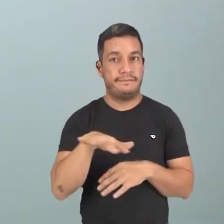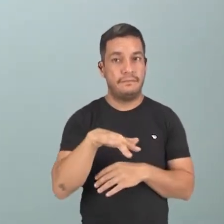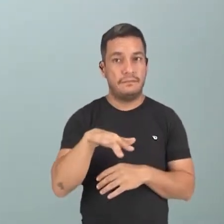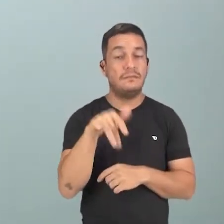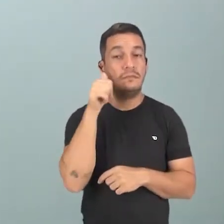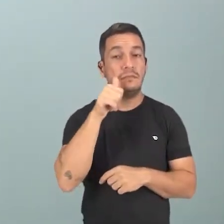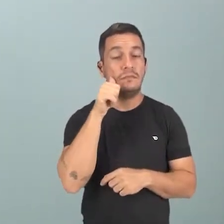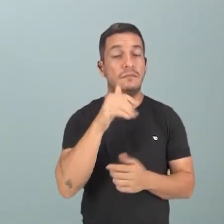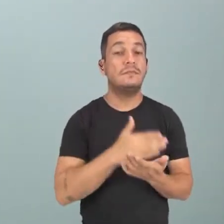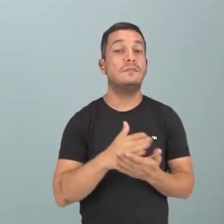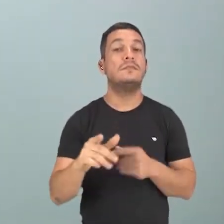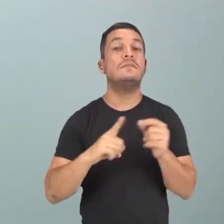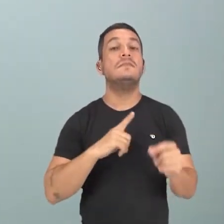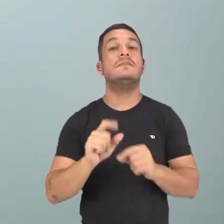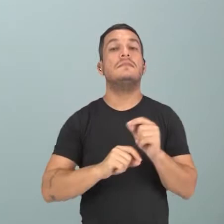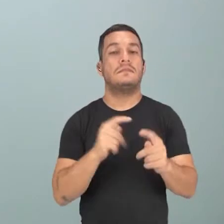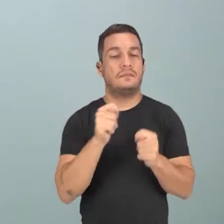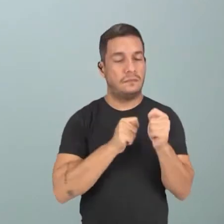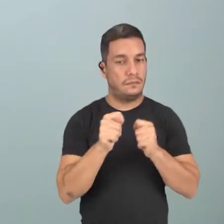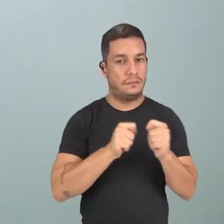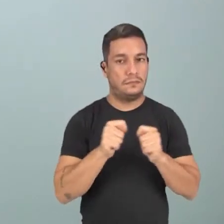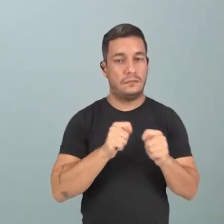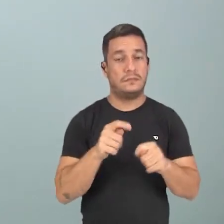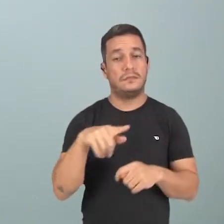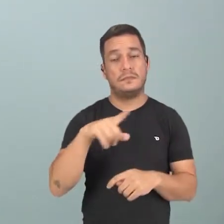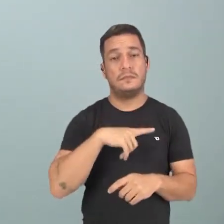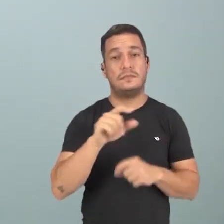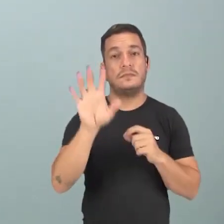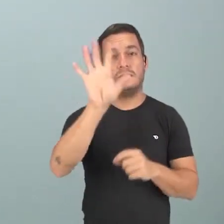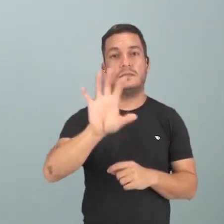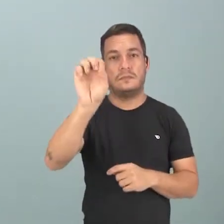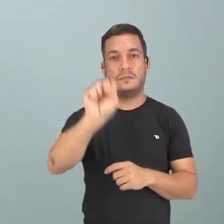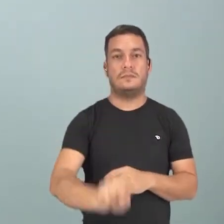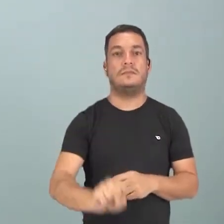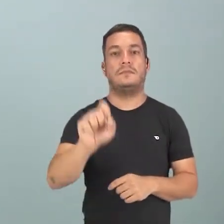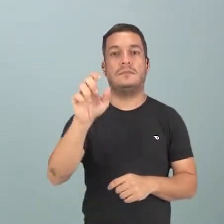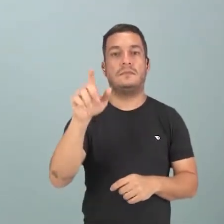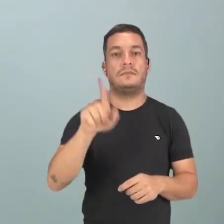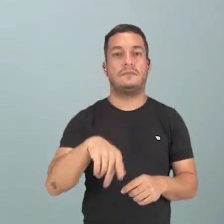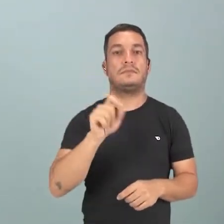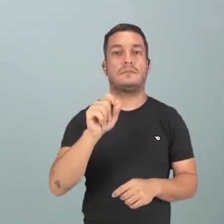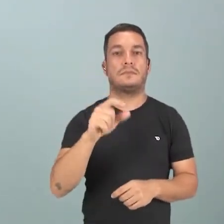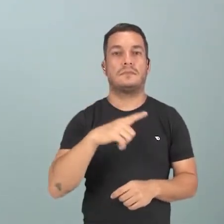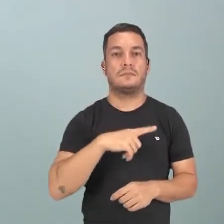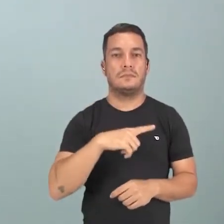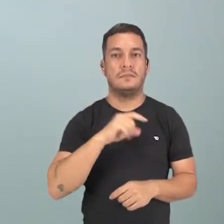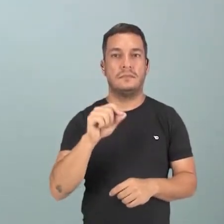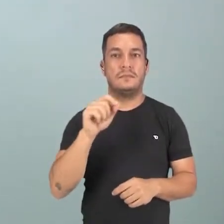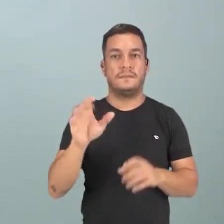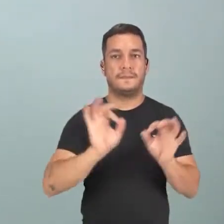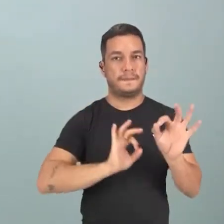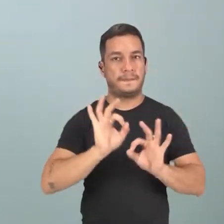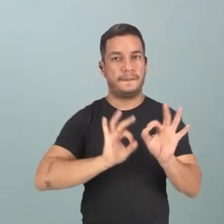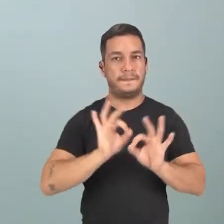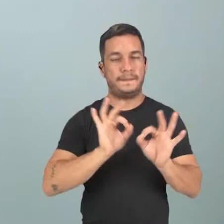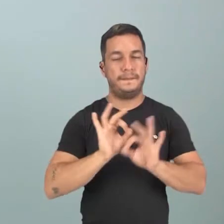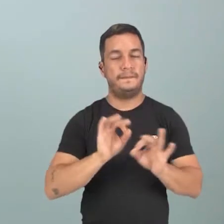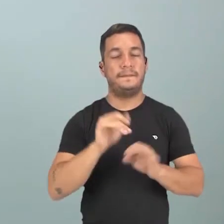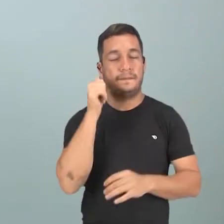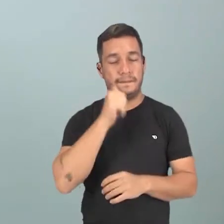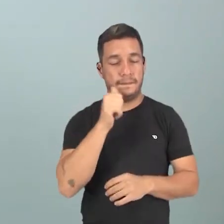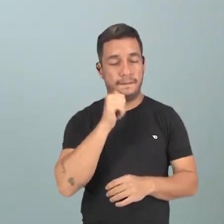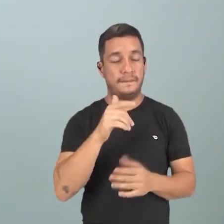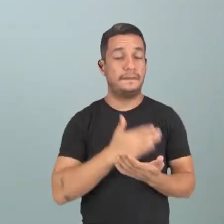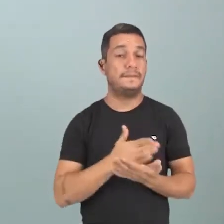mulheres estão começando a controlar. Você tem a região sul, região sudeste, que já existe inclusive planejamento. Muitas